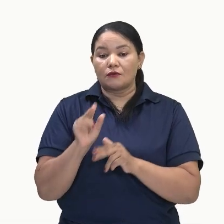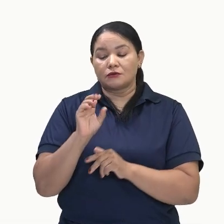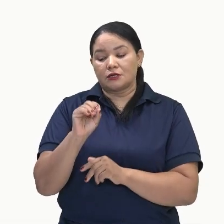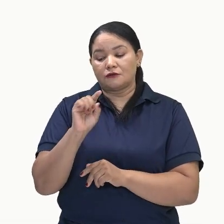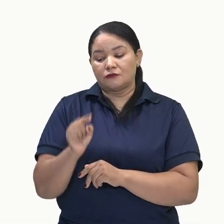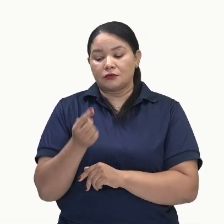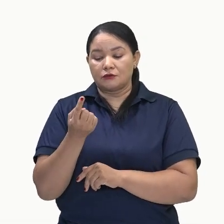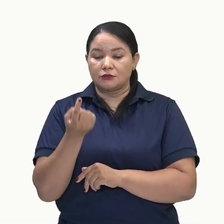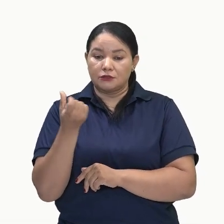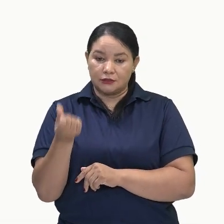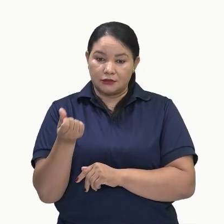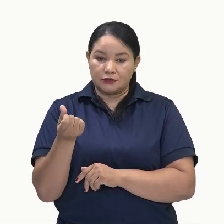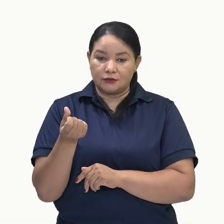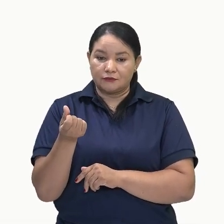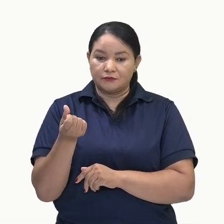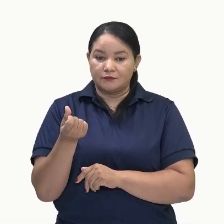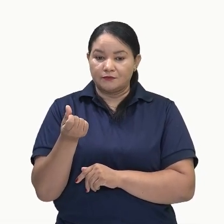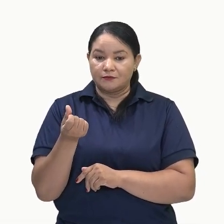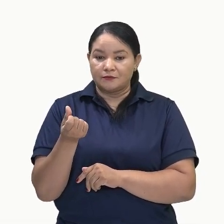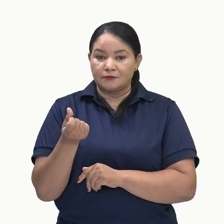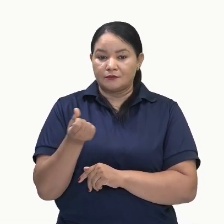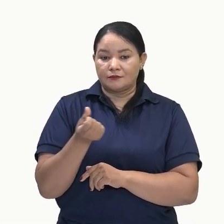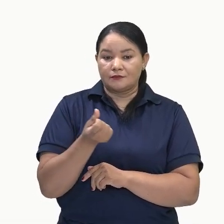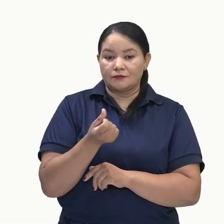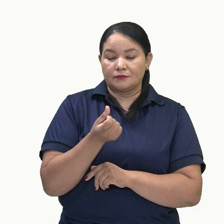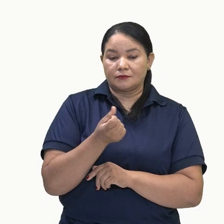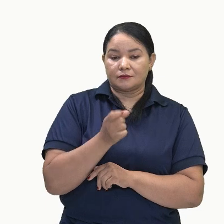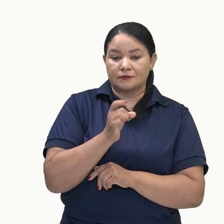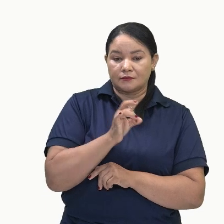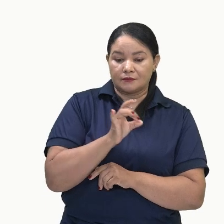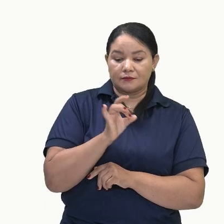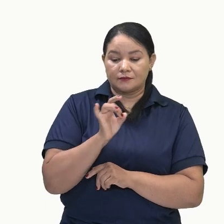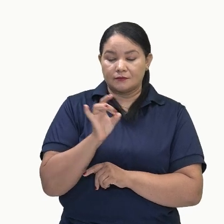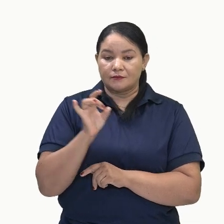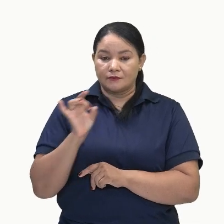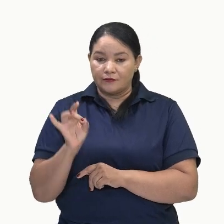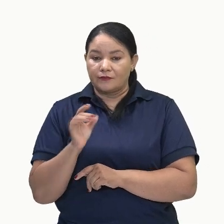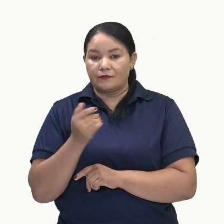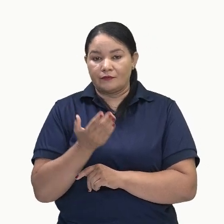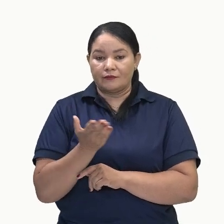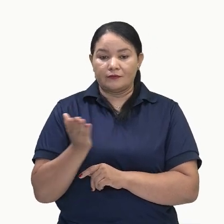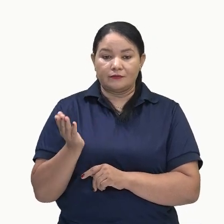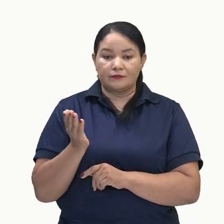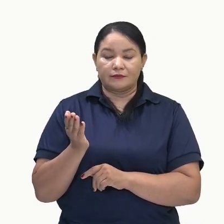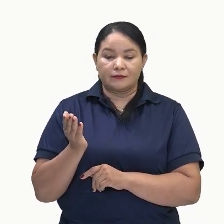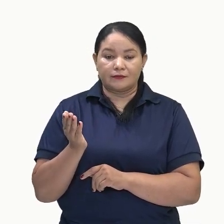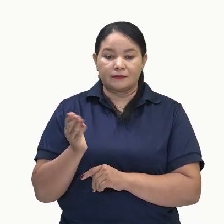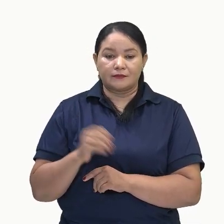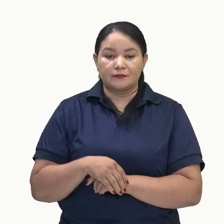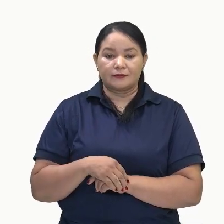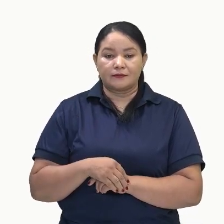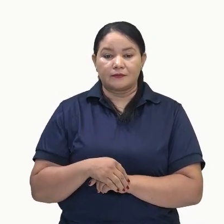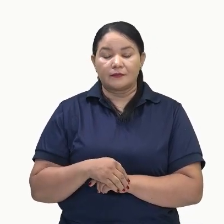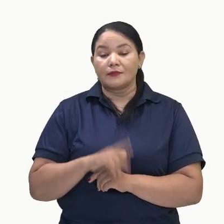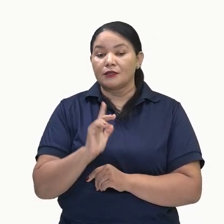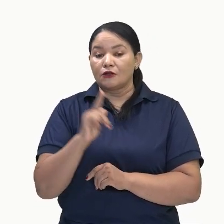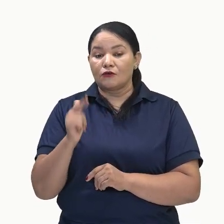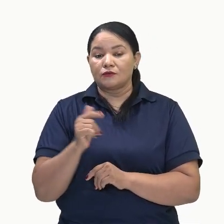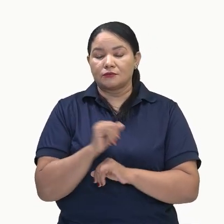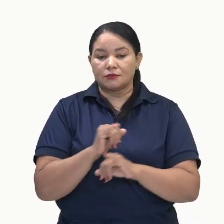0,16. Na forma de percentual, na forma de fração e na forma decimal. Tem outra situação aqui também da notícia,